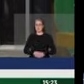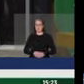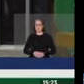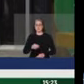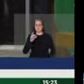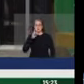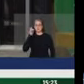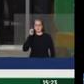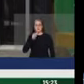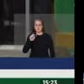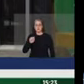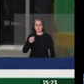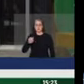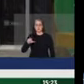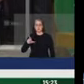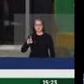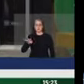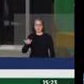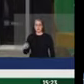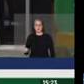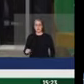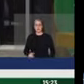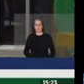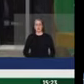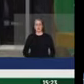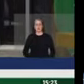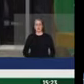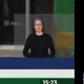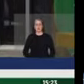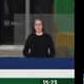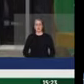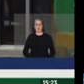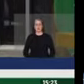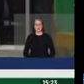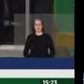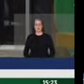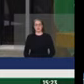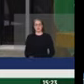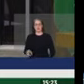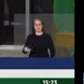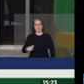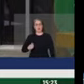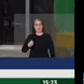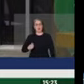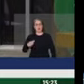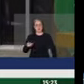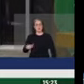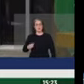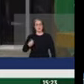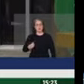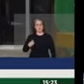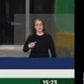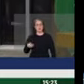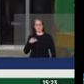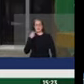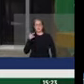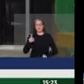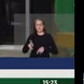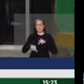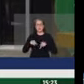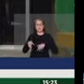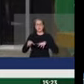deputada Silvia Valápio, que diz ela, ela estava lá presente. Povo toma a esplanada